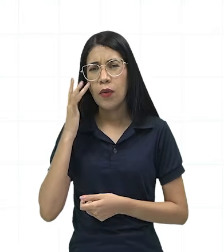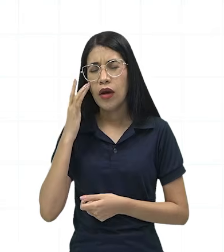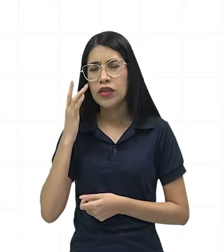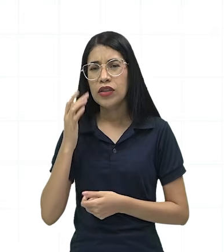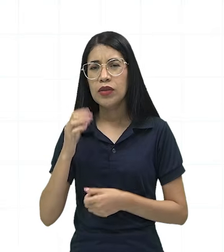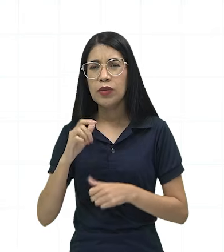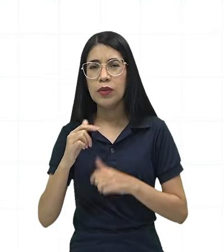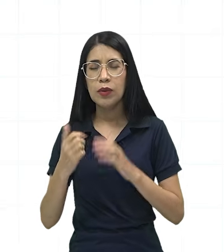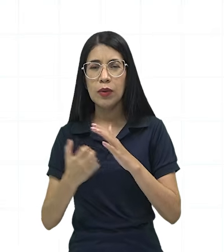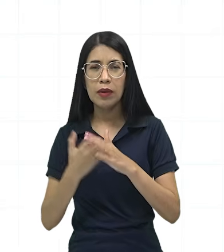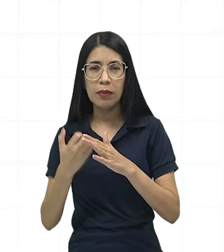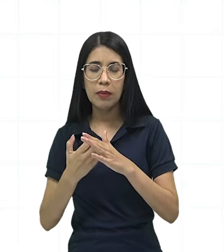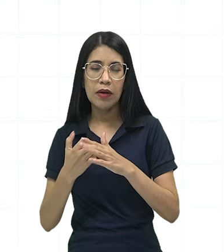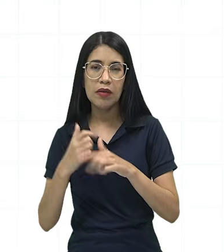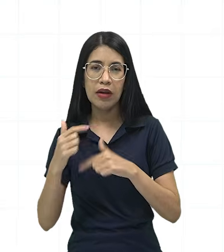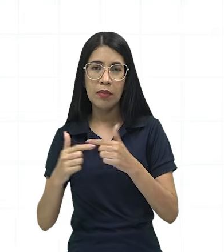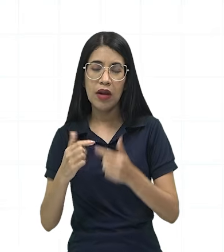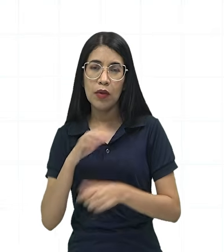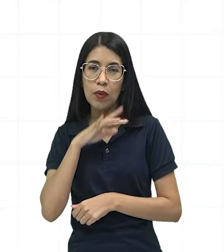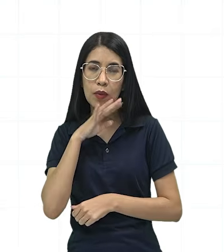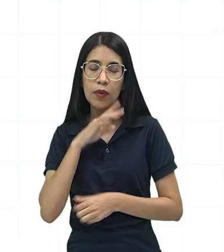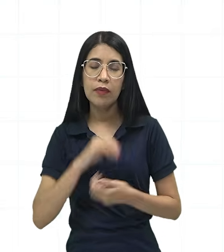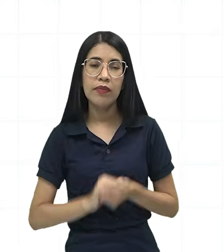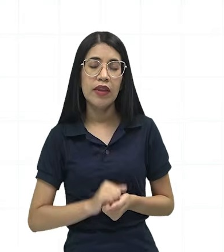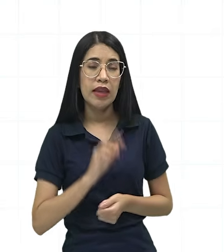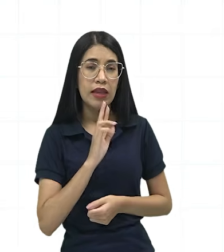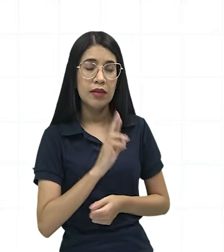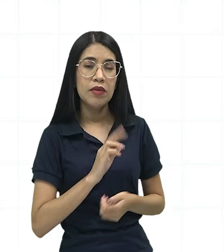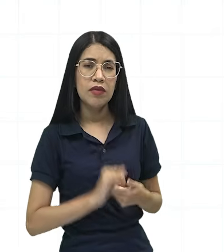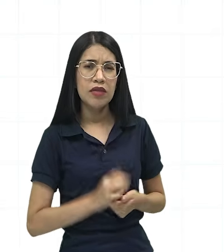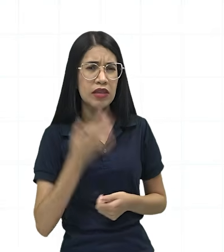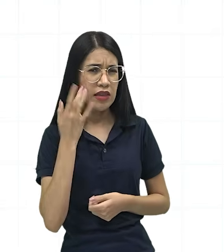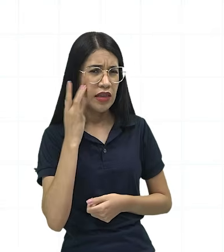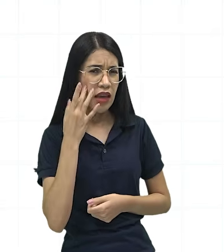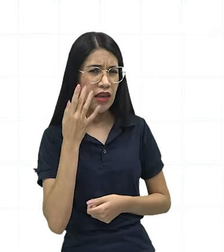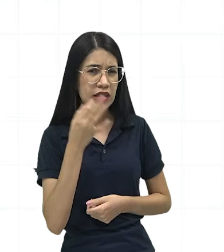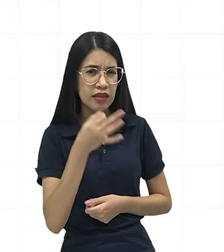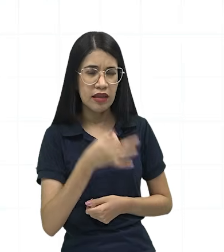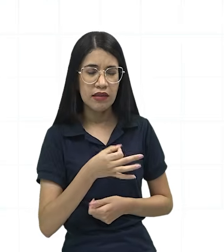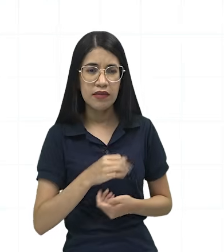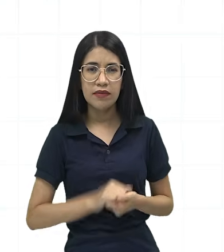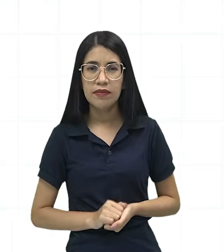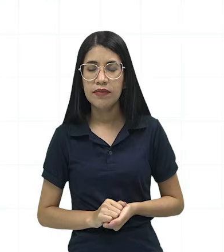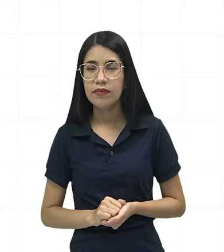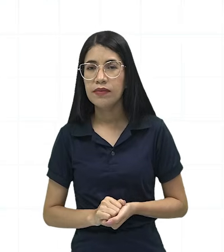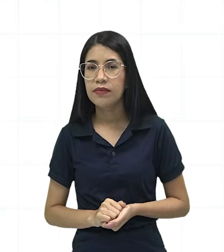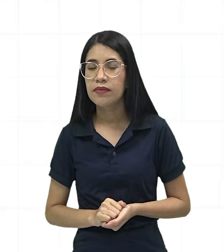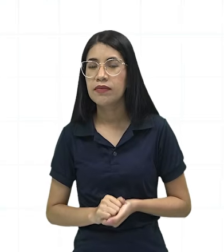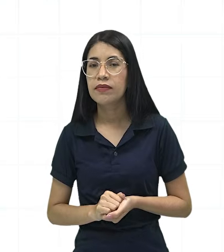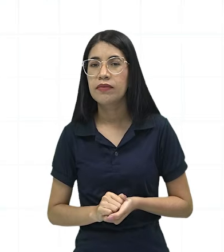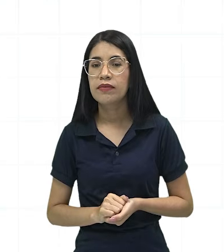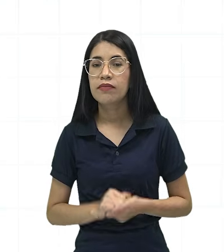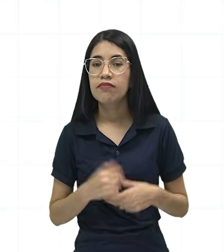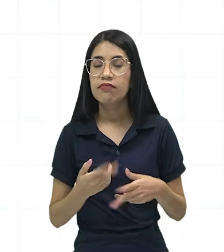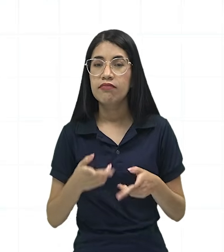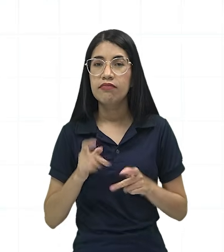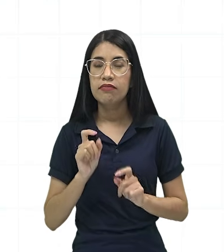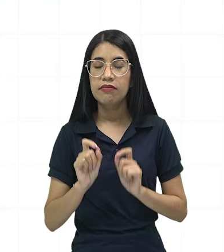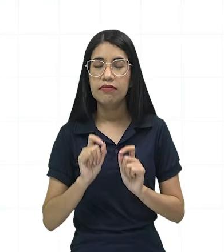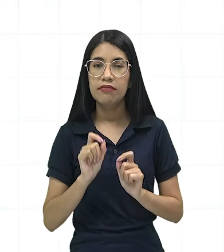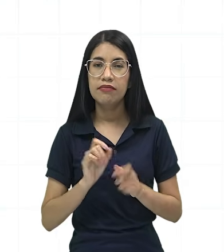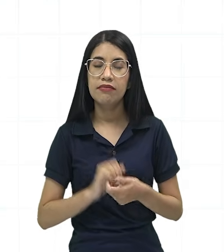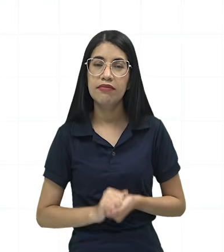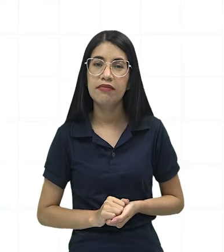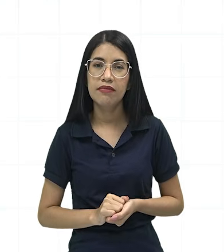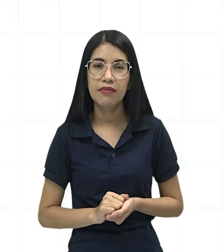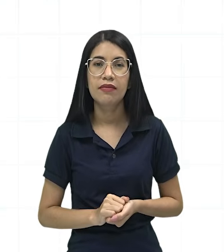emprego. E o papel higiênico responde: você acha mesmo isso? Então, observe que aí nós